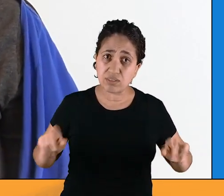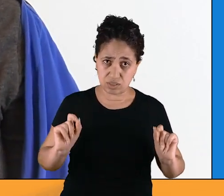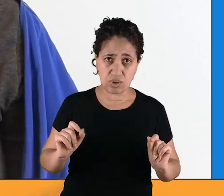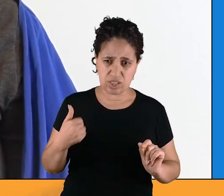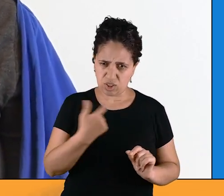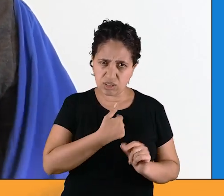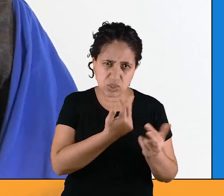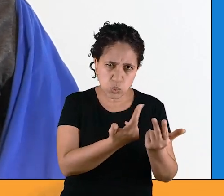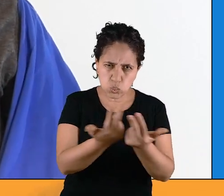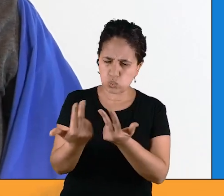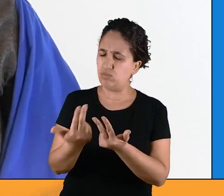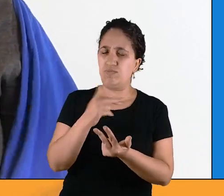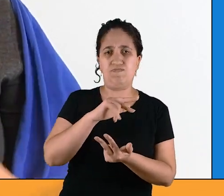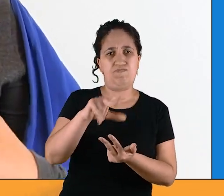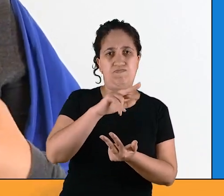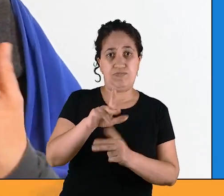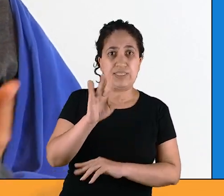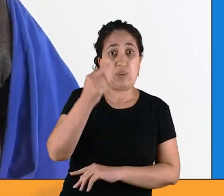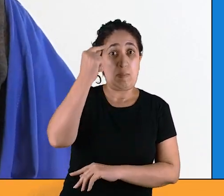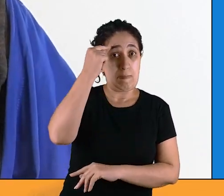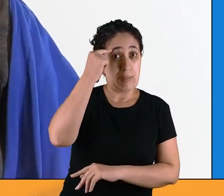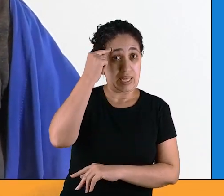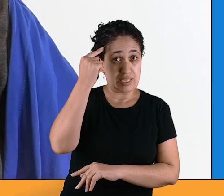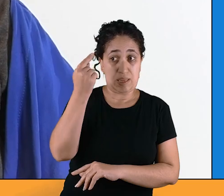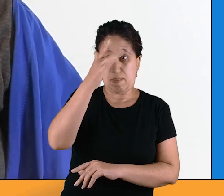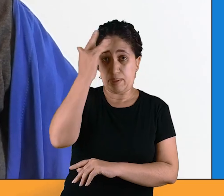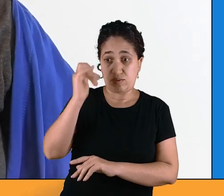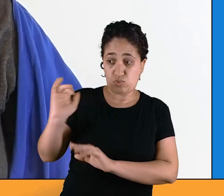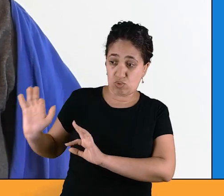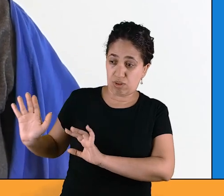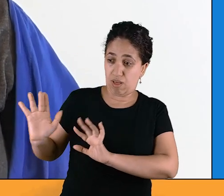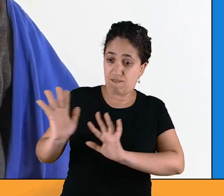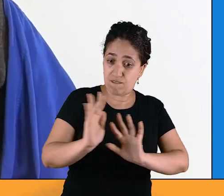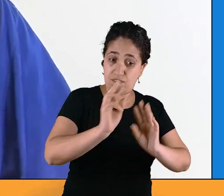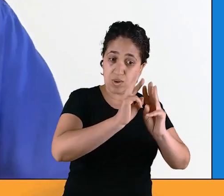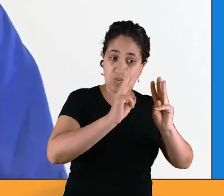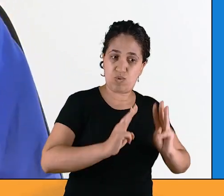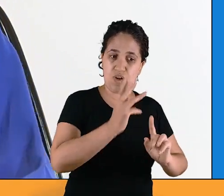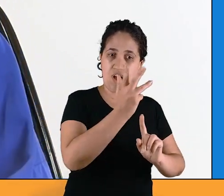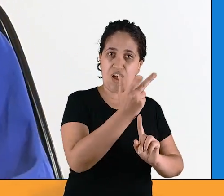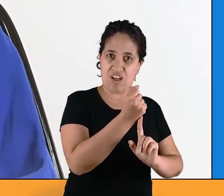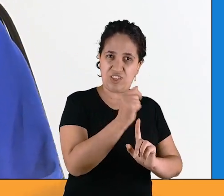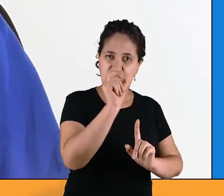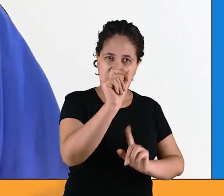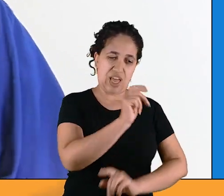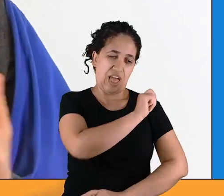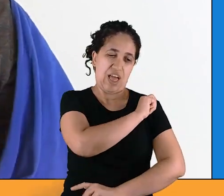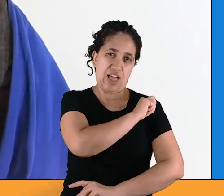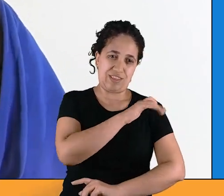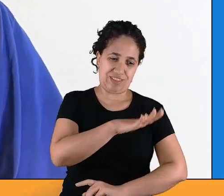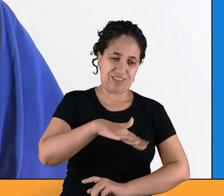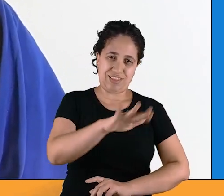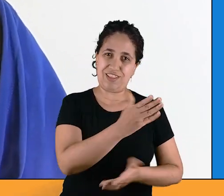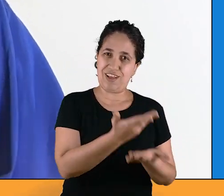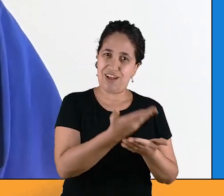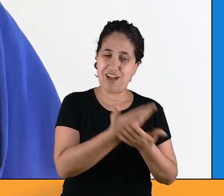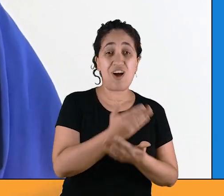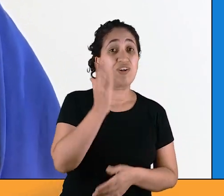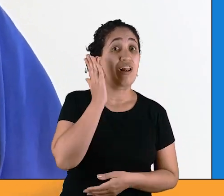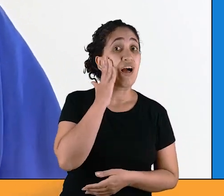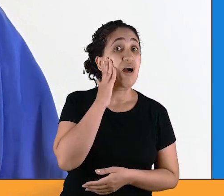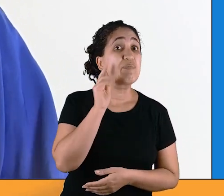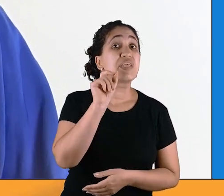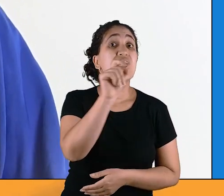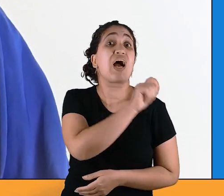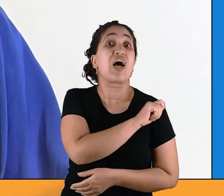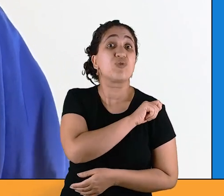todos iguais. Então, quando a gente pensa em público dos museus de arte, né, quando a gente pensa nos nossos alunos da sala de aula, a gente